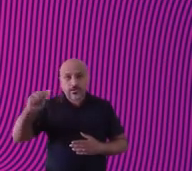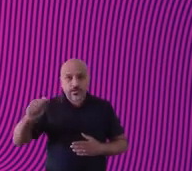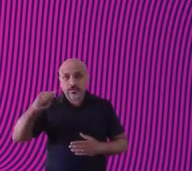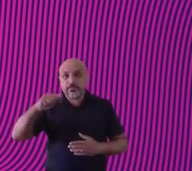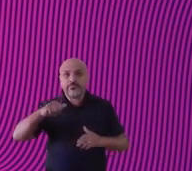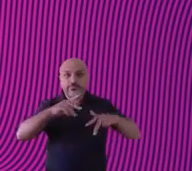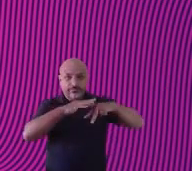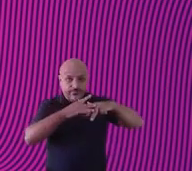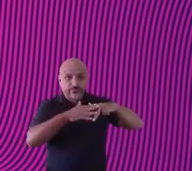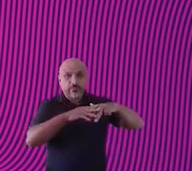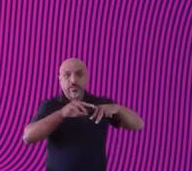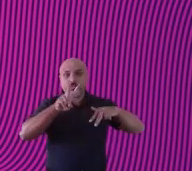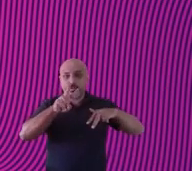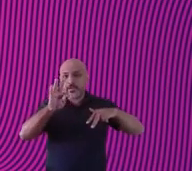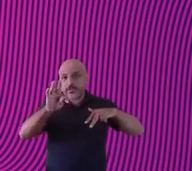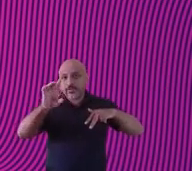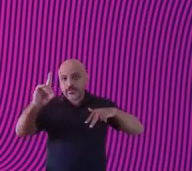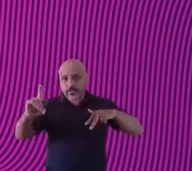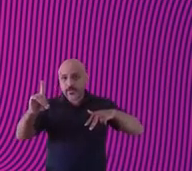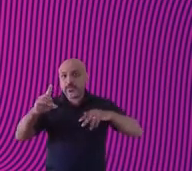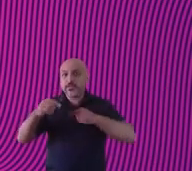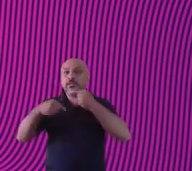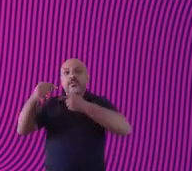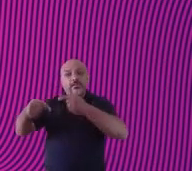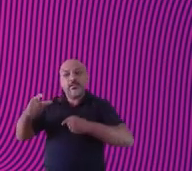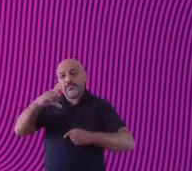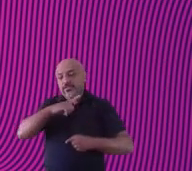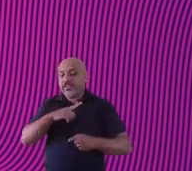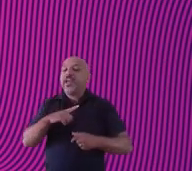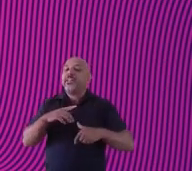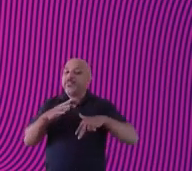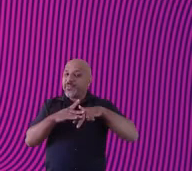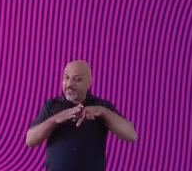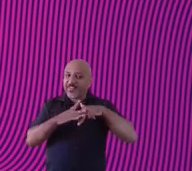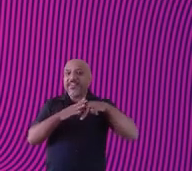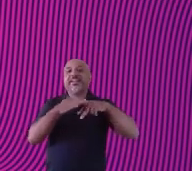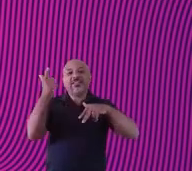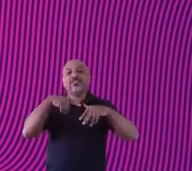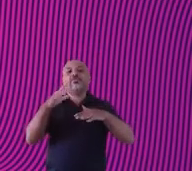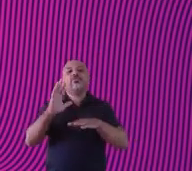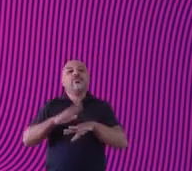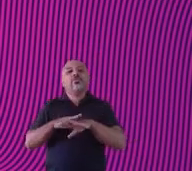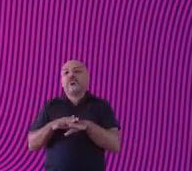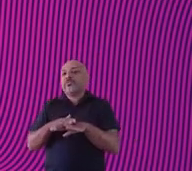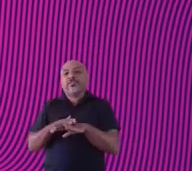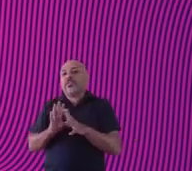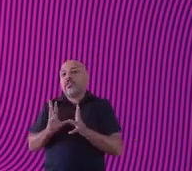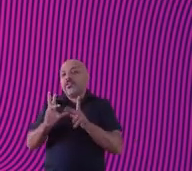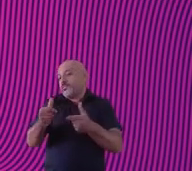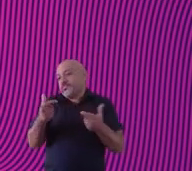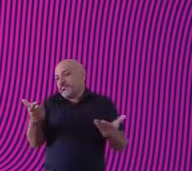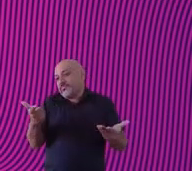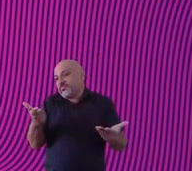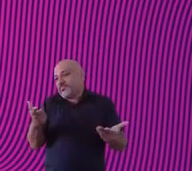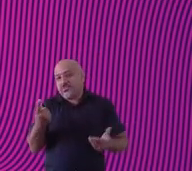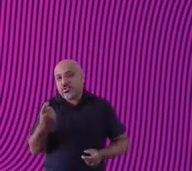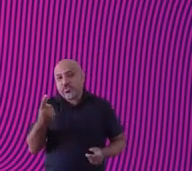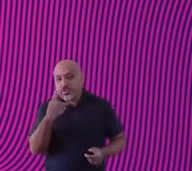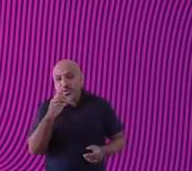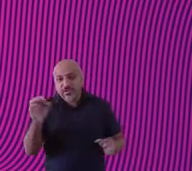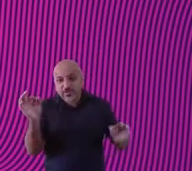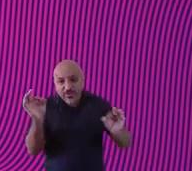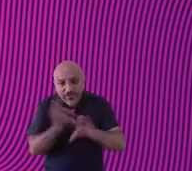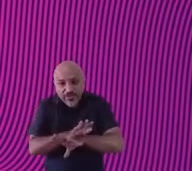fizeram ver tb fizeram darão na manutenção esse pacientes tiveram um benefício e fazer o da tomada então acaba descendo chega a única coisa como